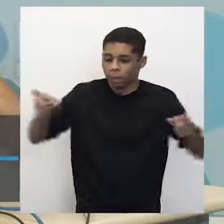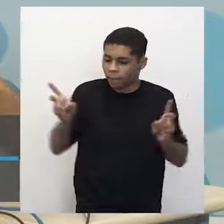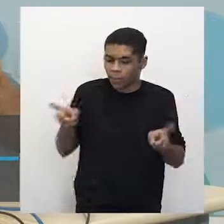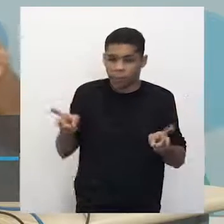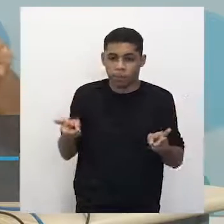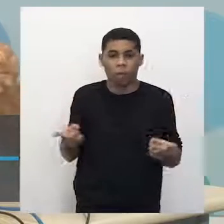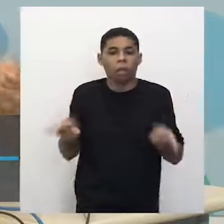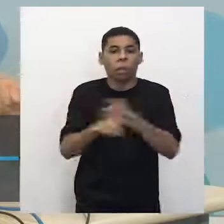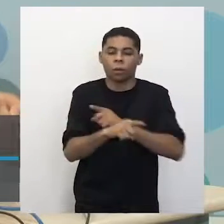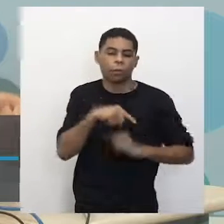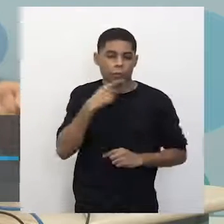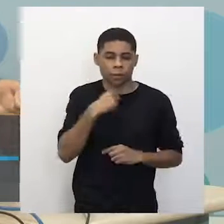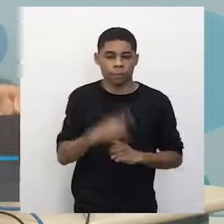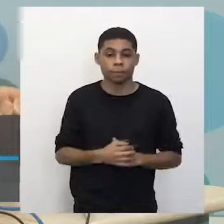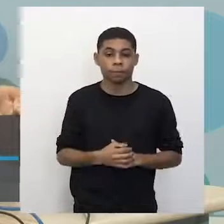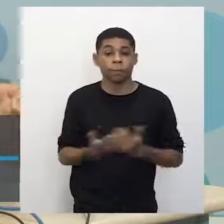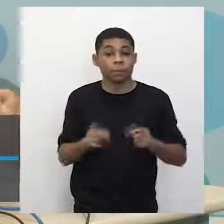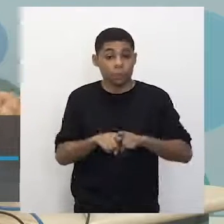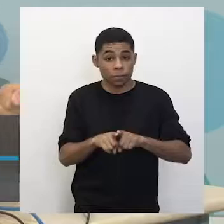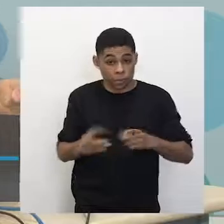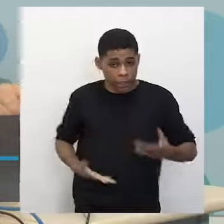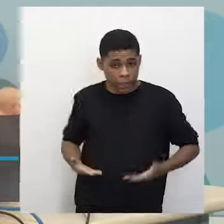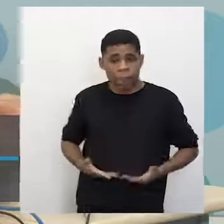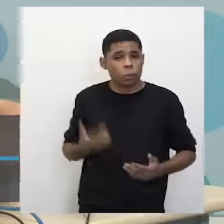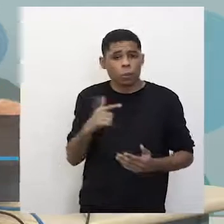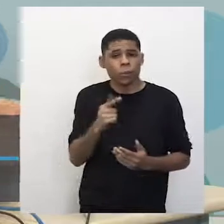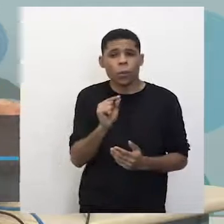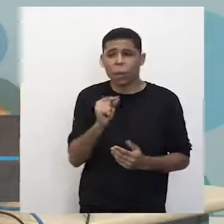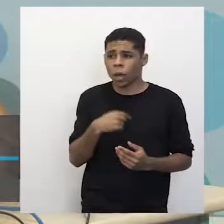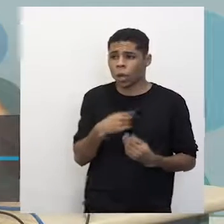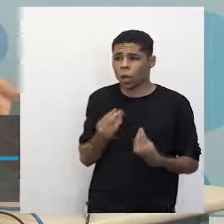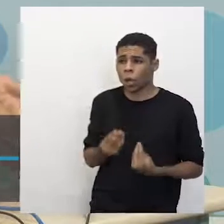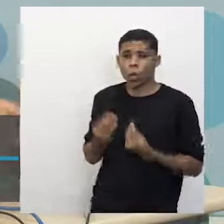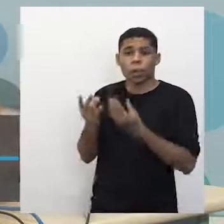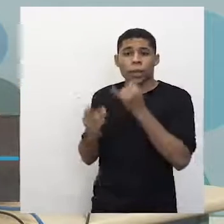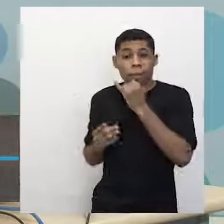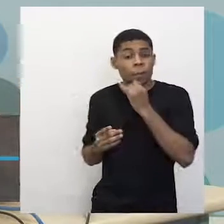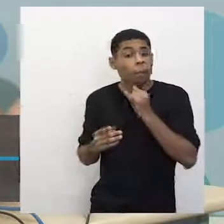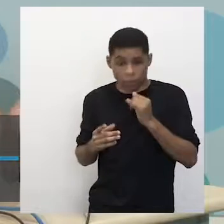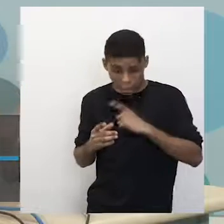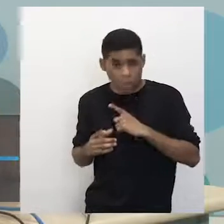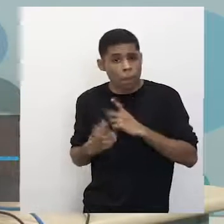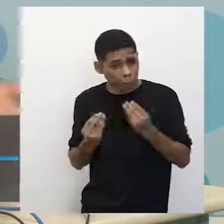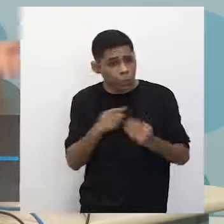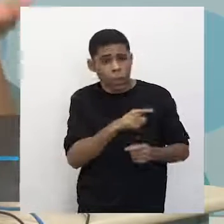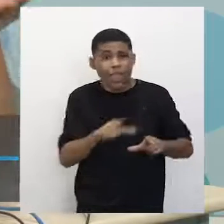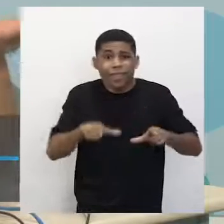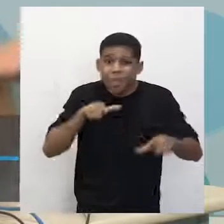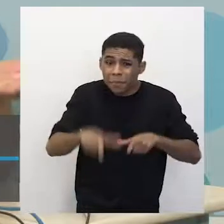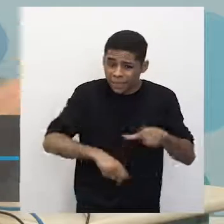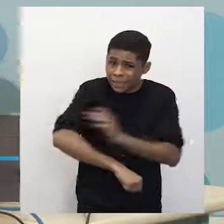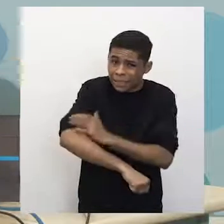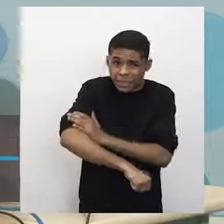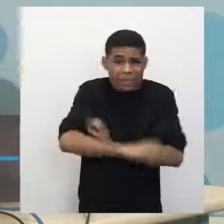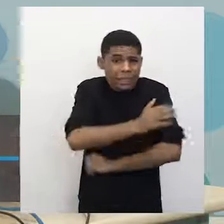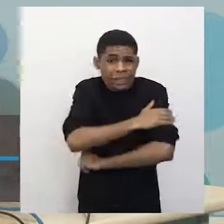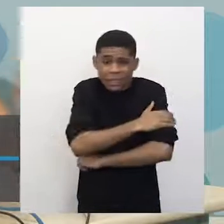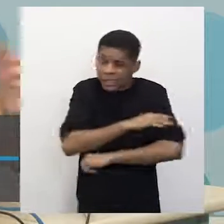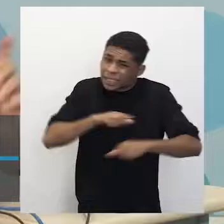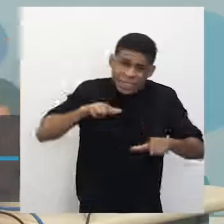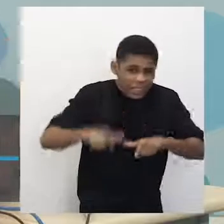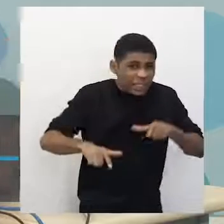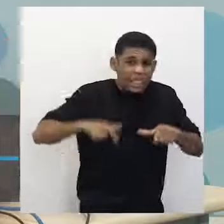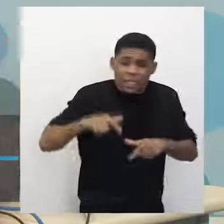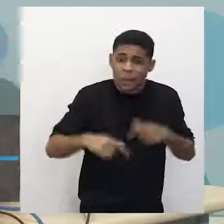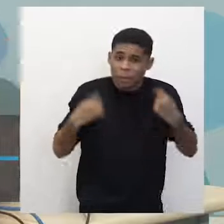tem algo para oferecer, né? Na verdade, ele tem muito, ele tem a força de trabalho que vai sustentar todas as demais classes,